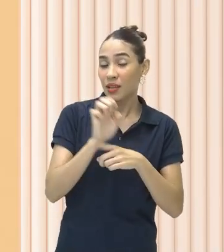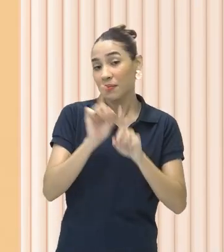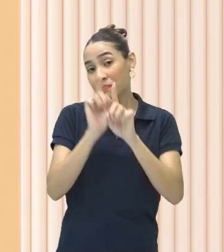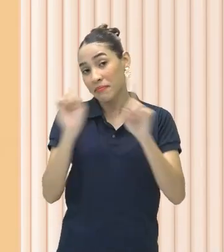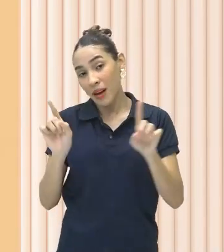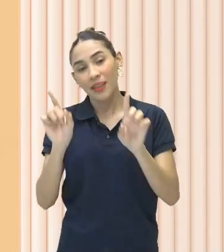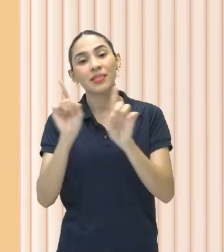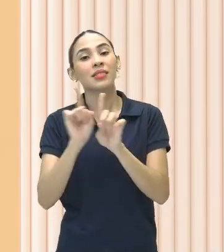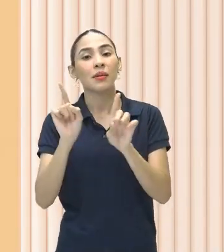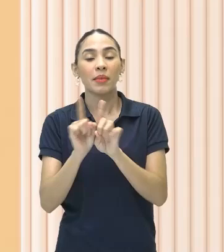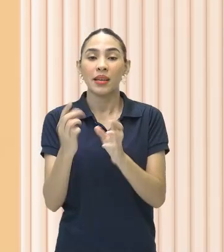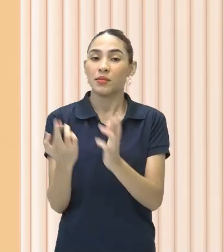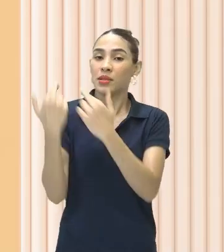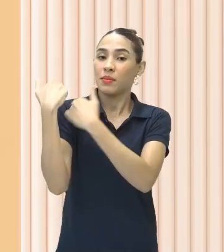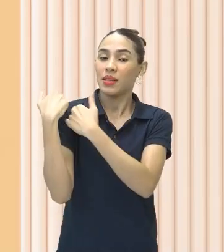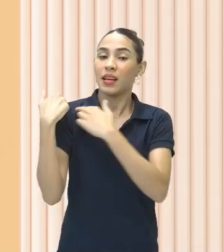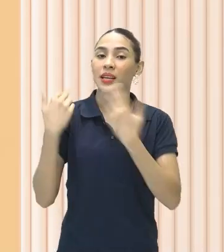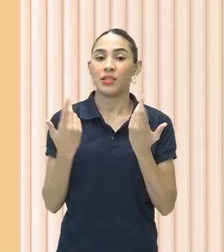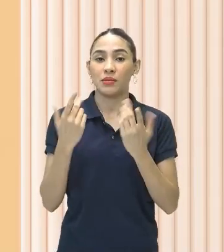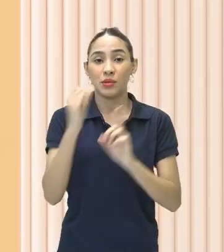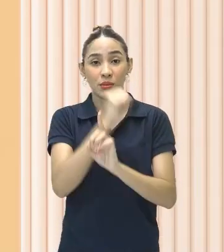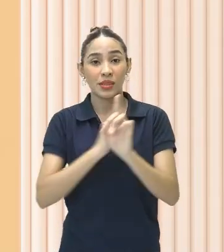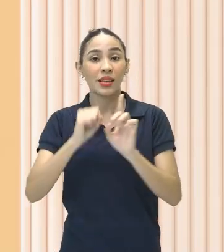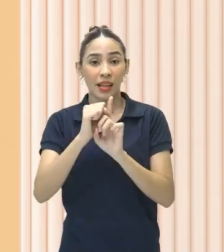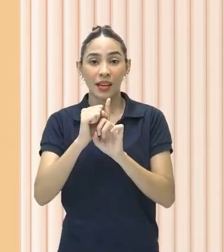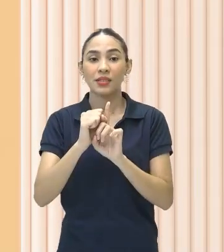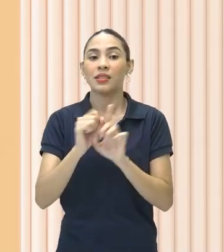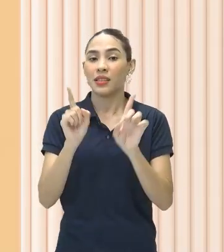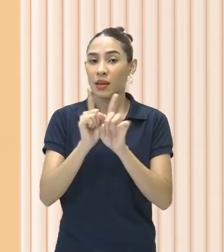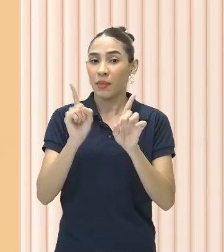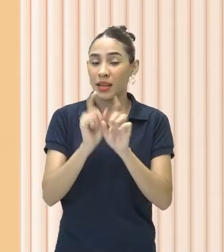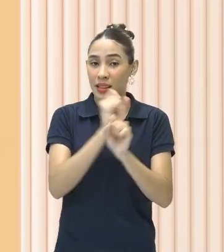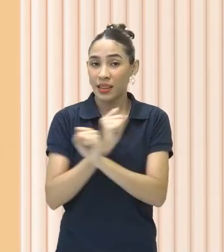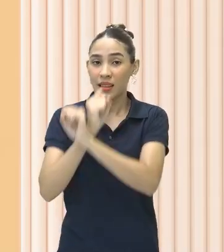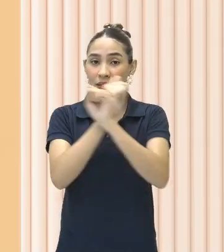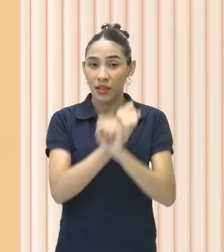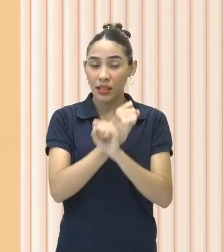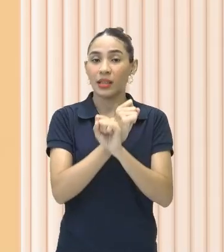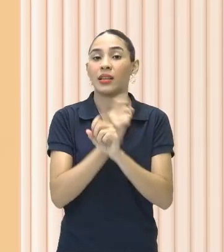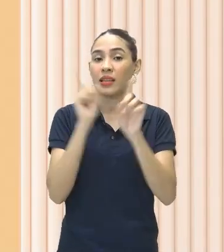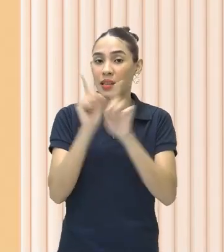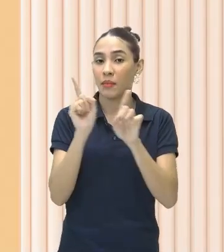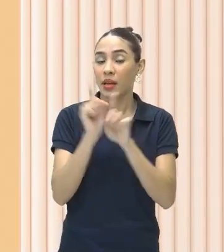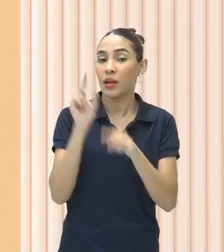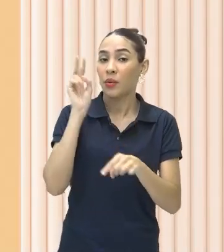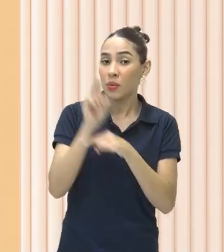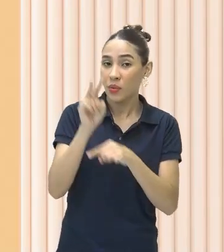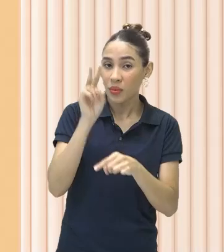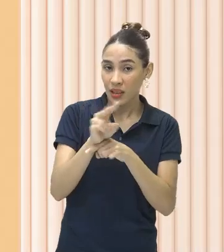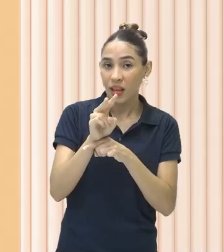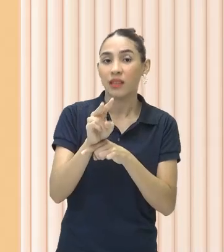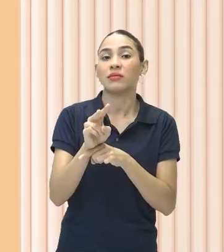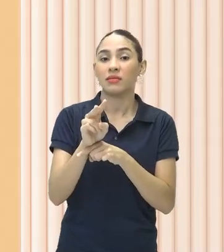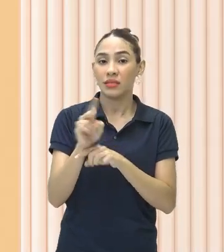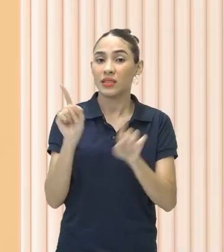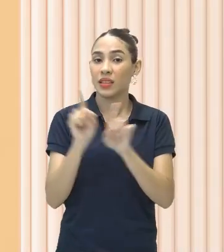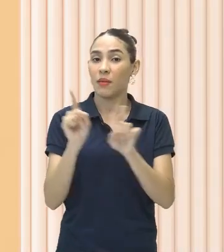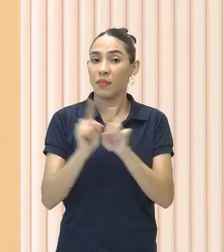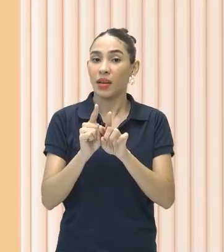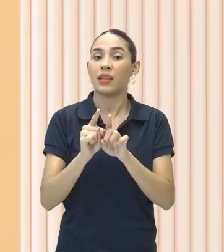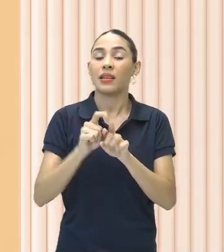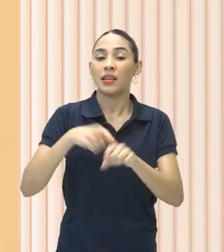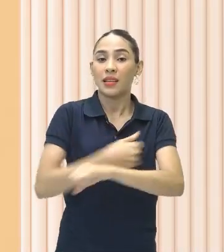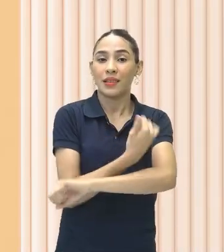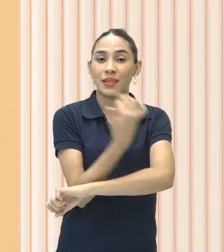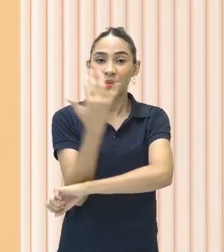mas deveres nossos também como cidadão, de defender, de proteger, de cuidar dessa nossa